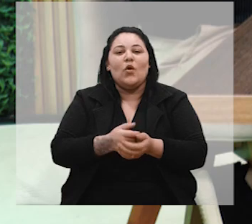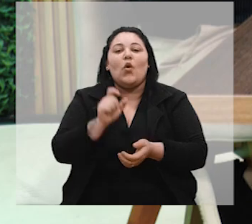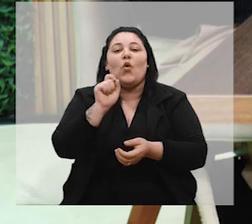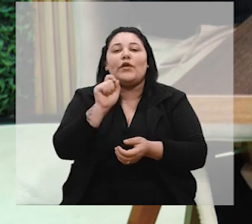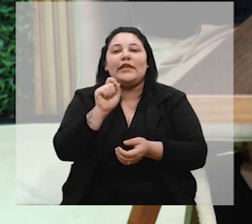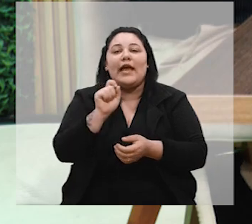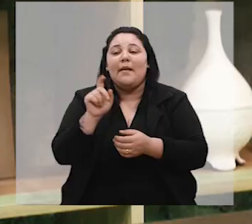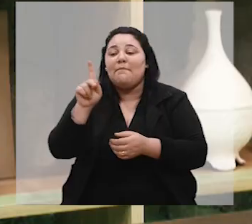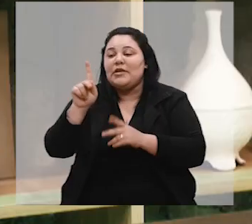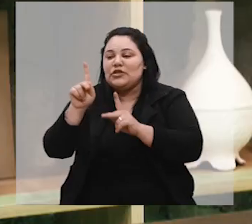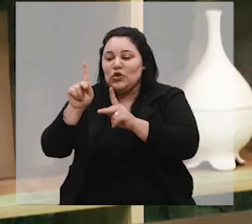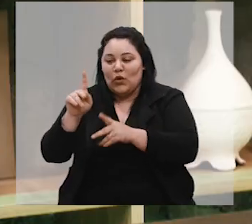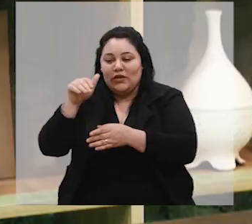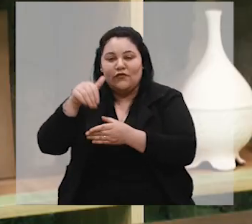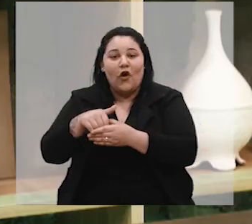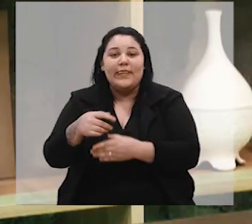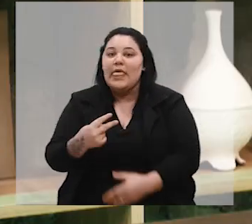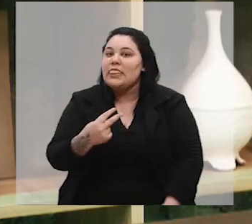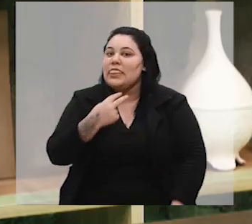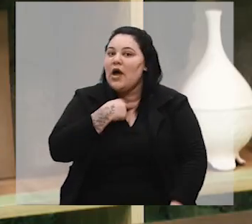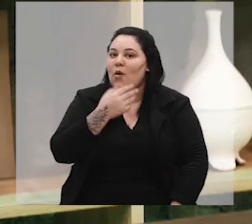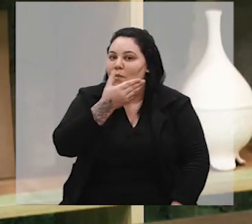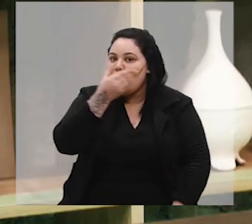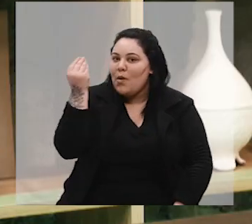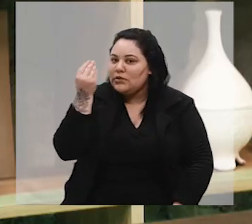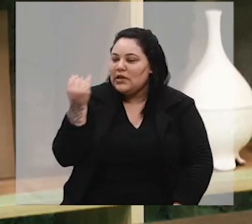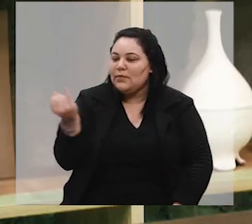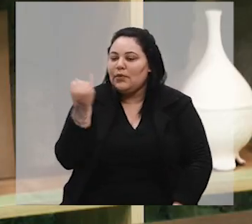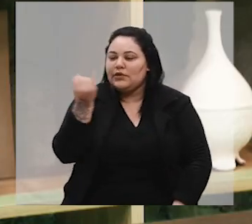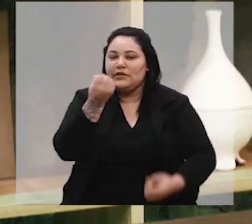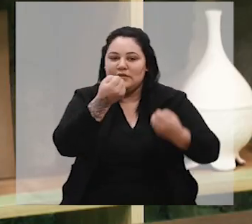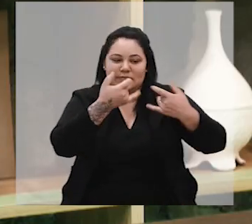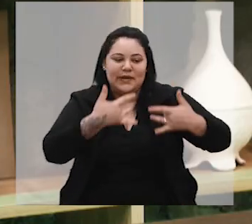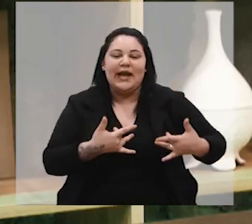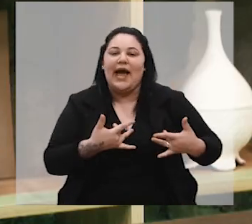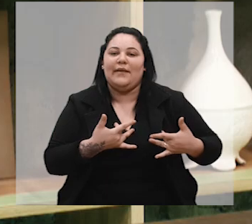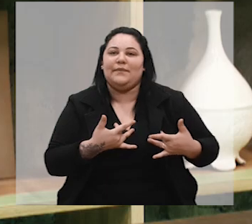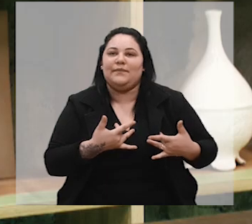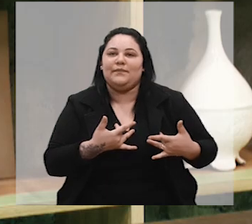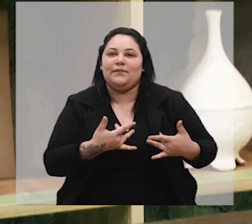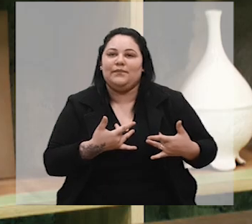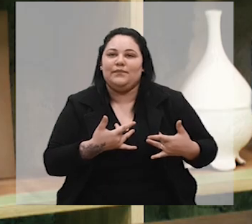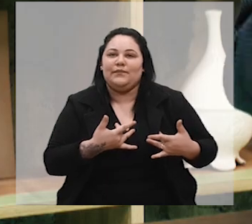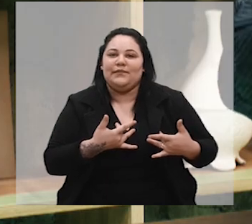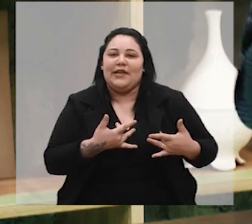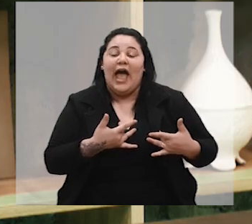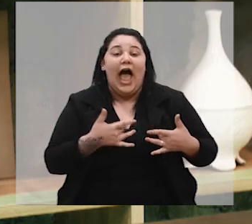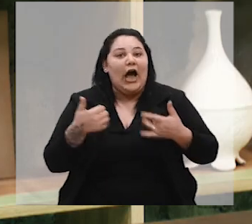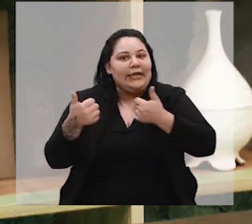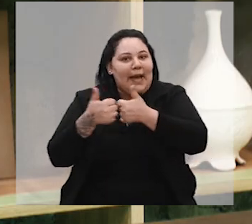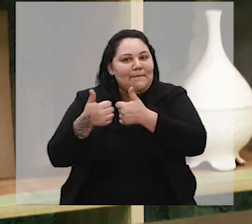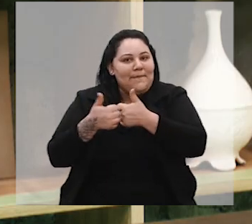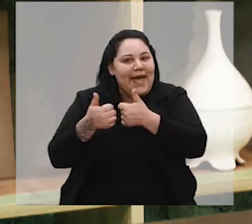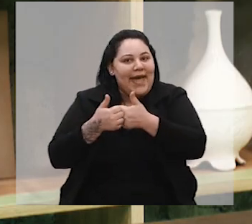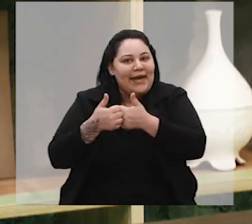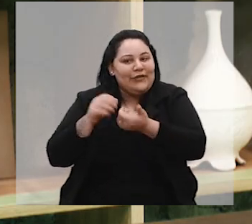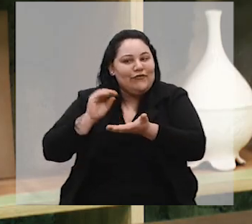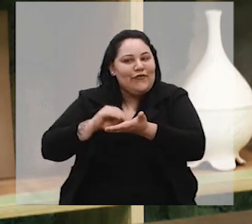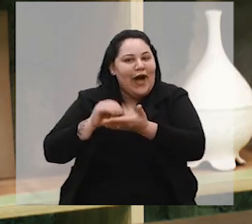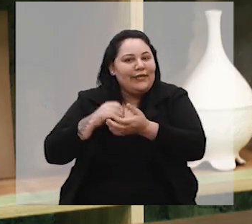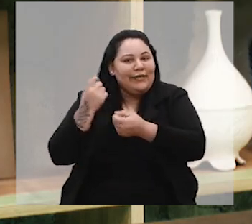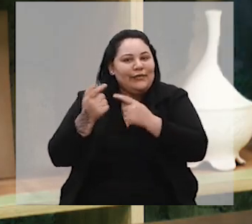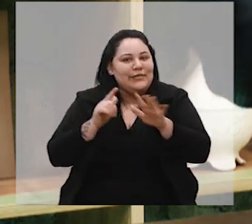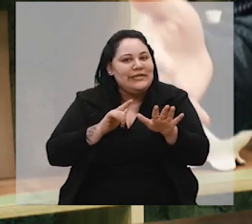não pode esquecer, assim? O que é importante de ressaltar nesse momento chegando? Estamos a algumas semanas do